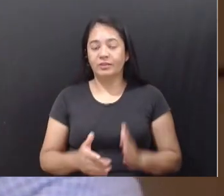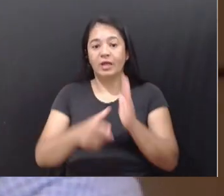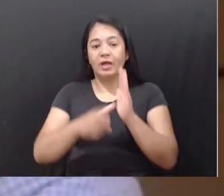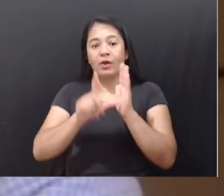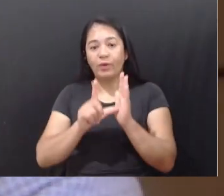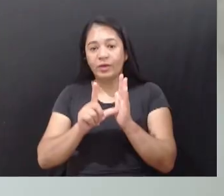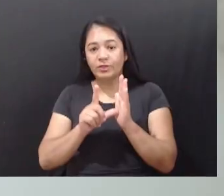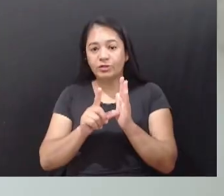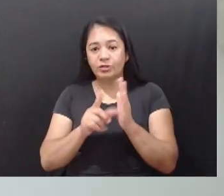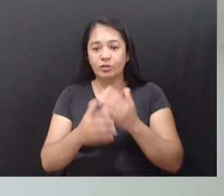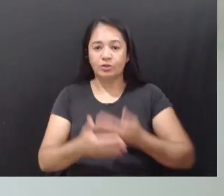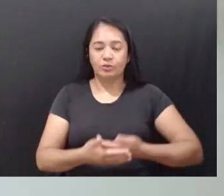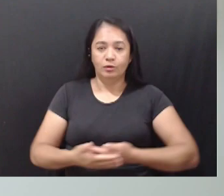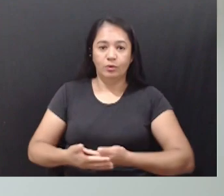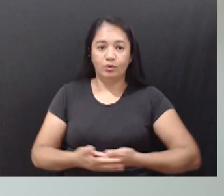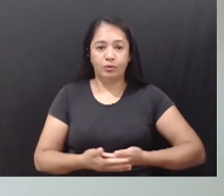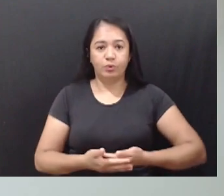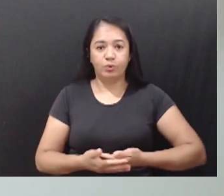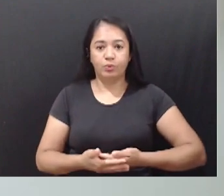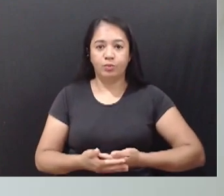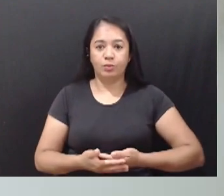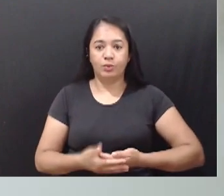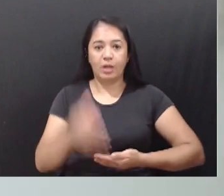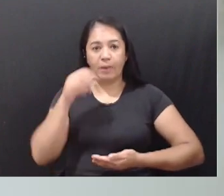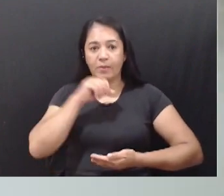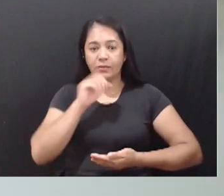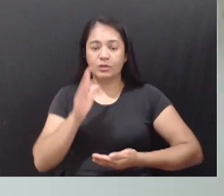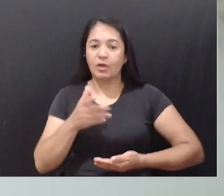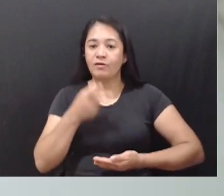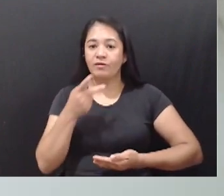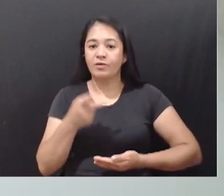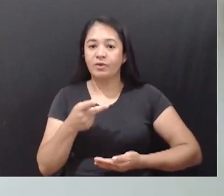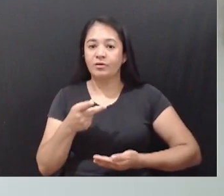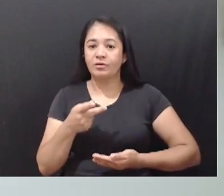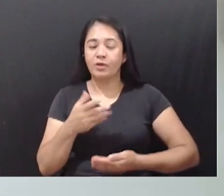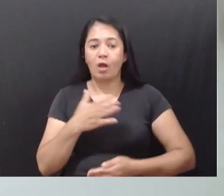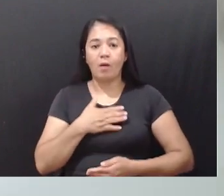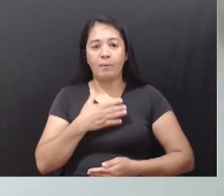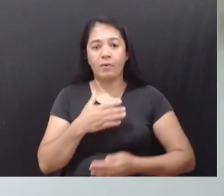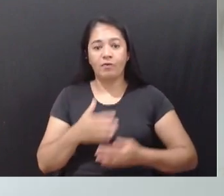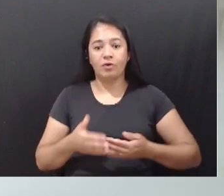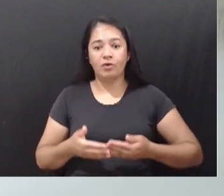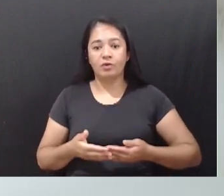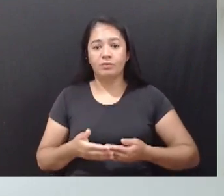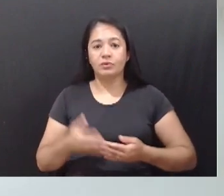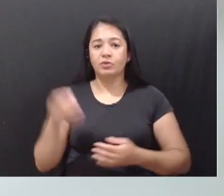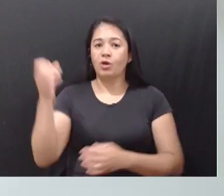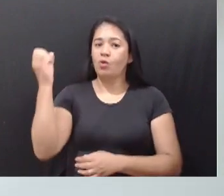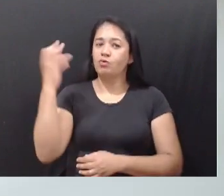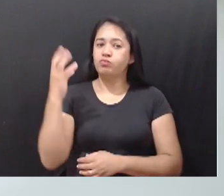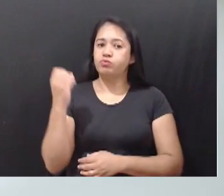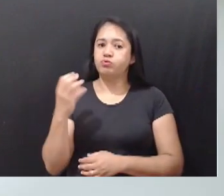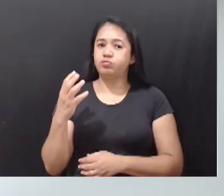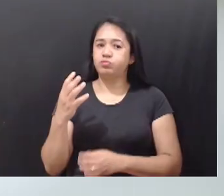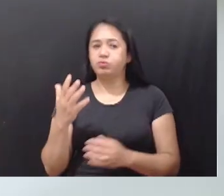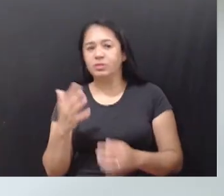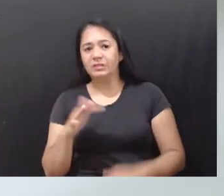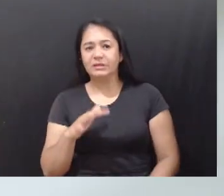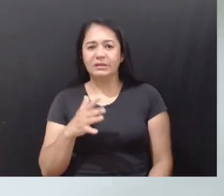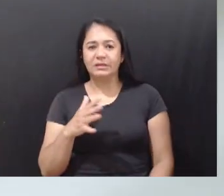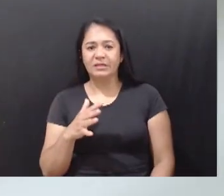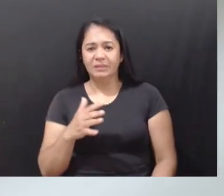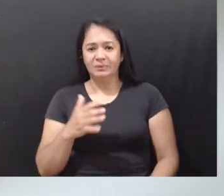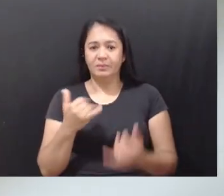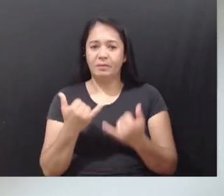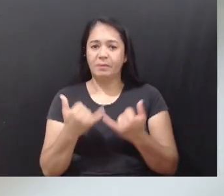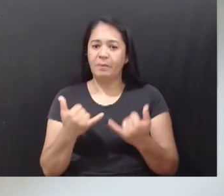ao nascimento. Então, a própria prematuridade de um bebezinho, né? A gente, que nem as mamães dizem por aí, o meu bebê precisou